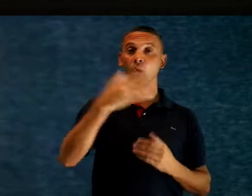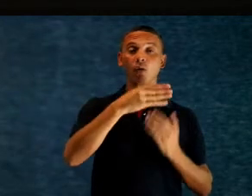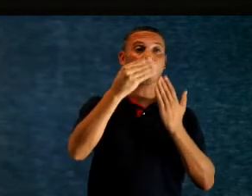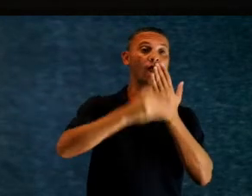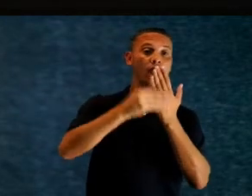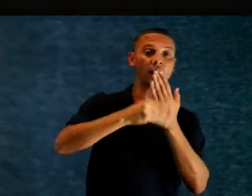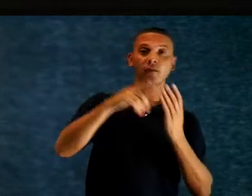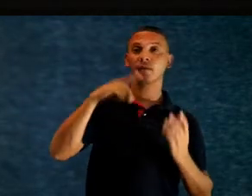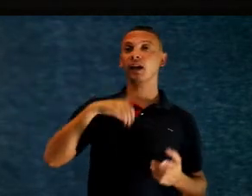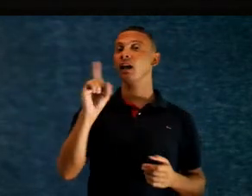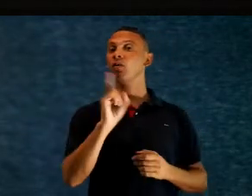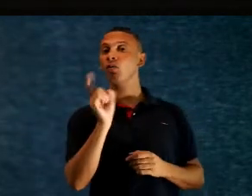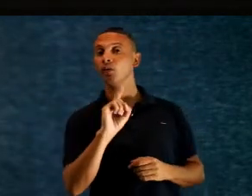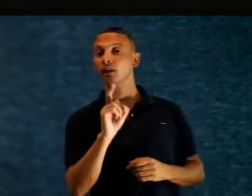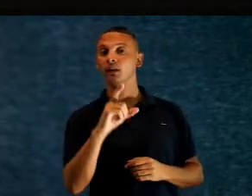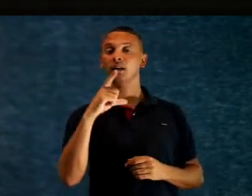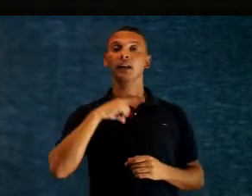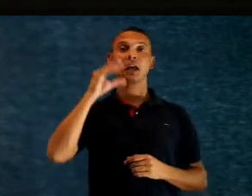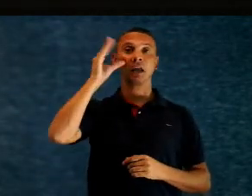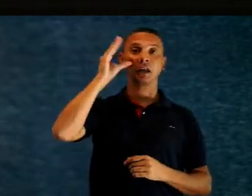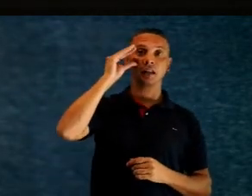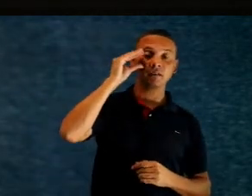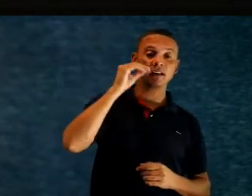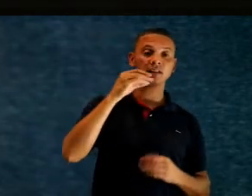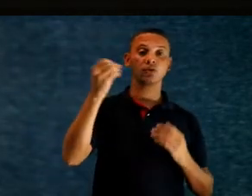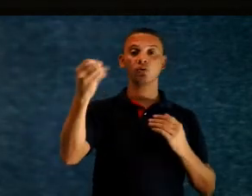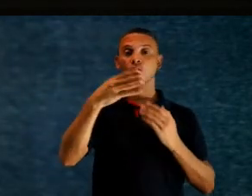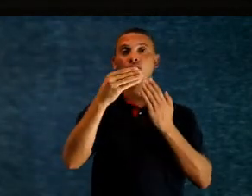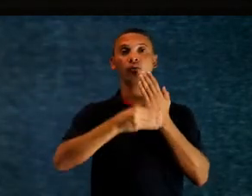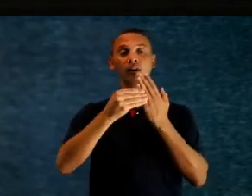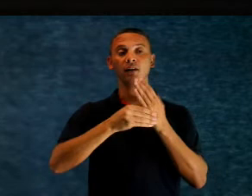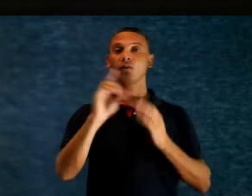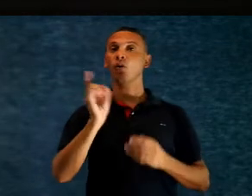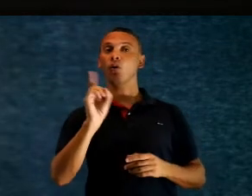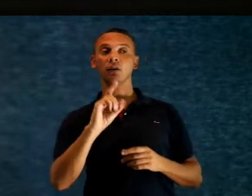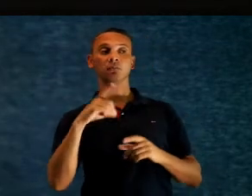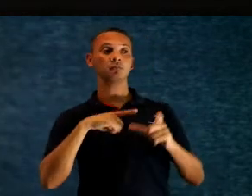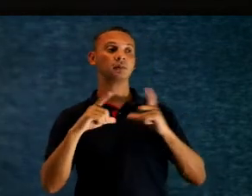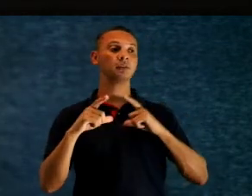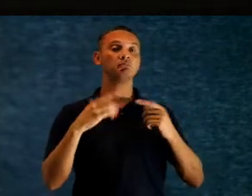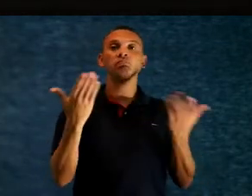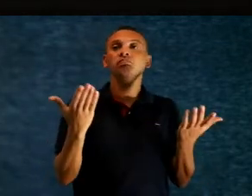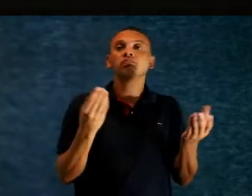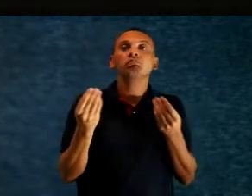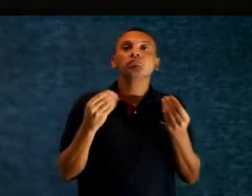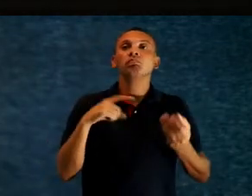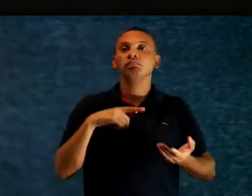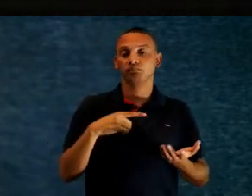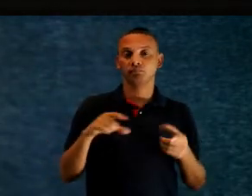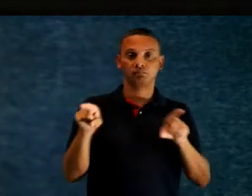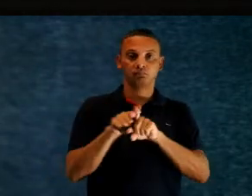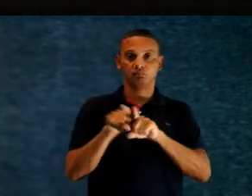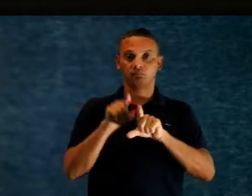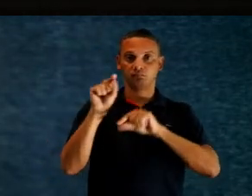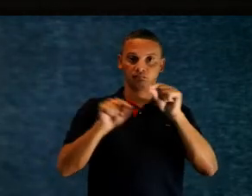e se não tem notícia, quais as dificuldades, né? Qual ou quais, porque é uma literatura linda, né? E o que